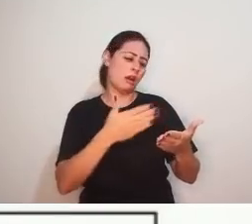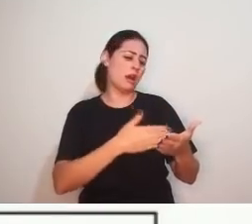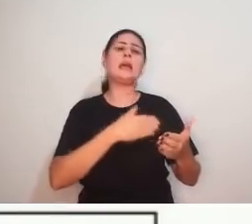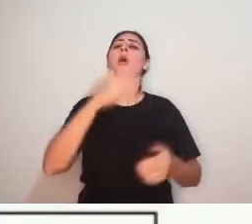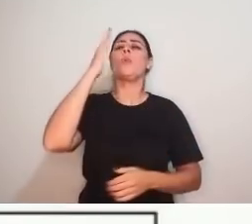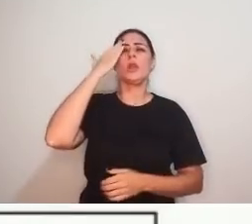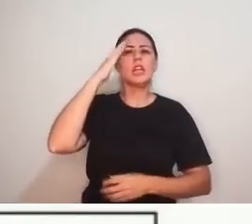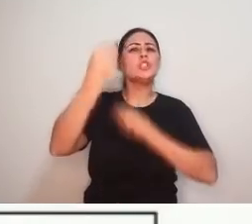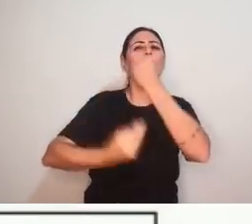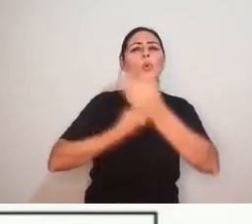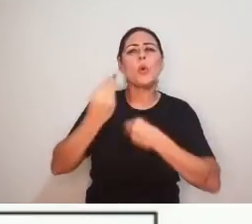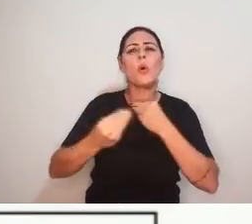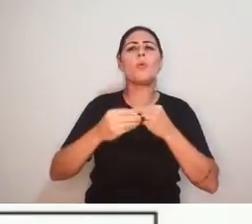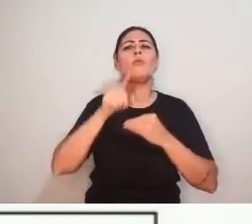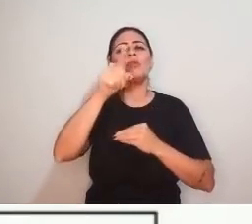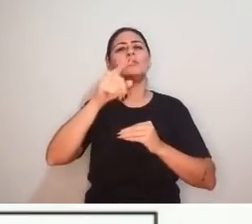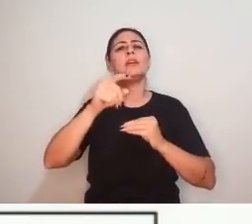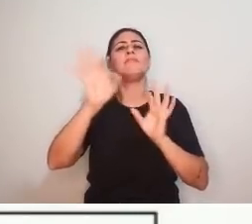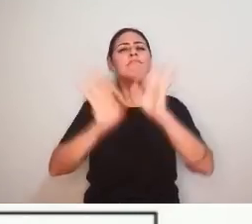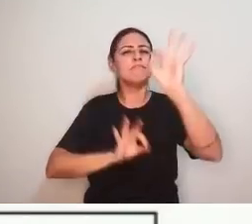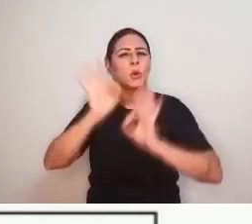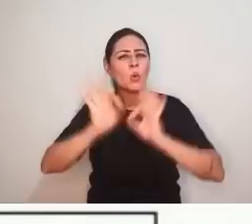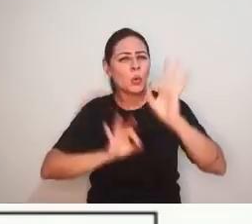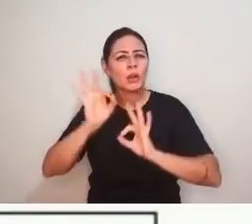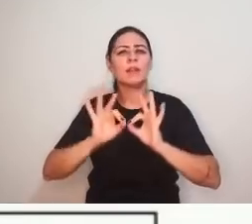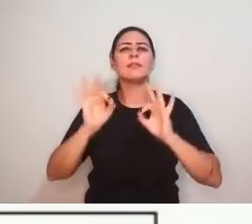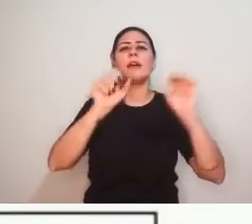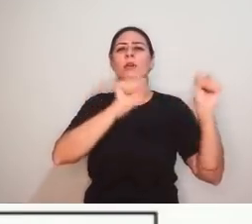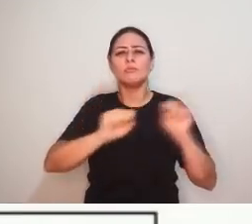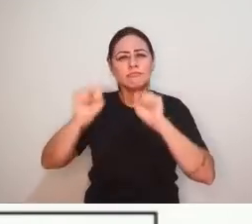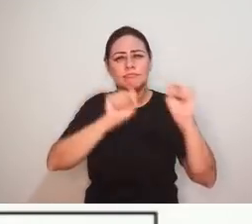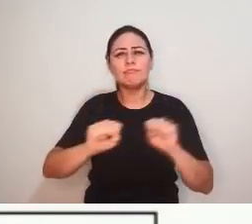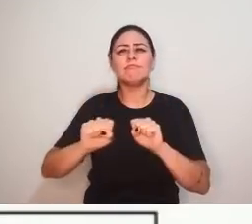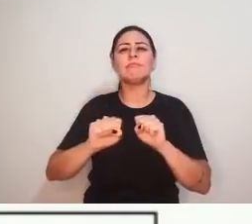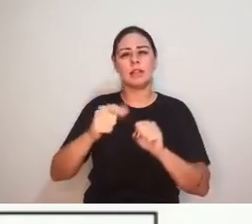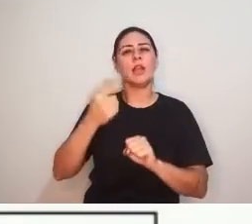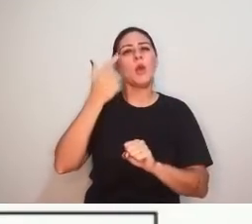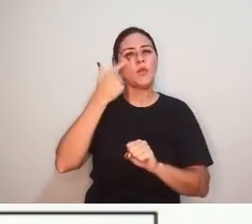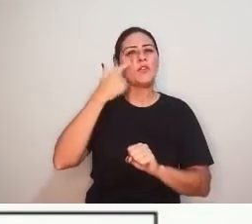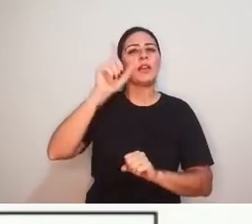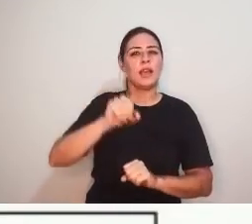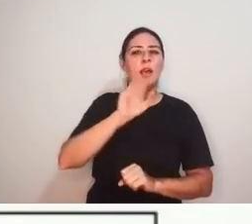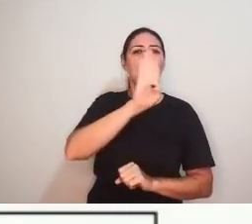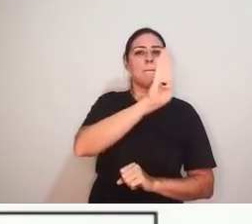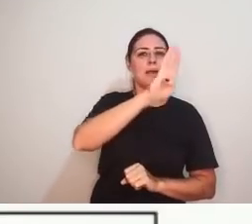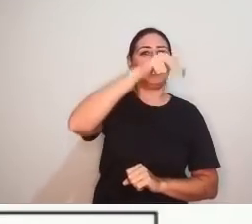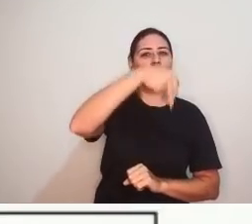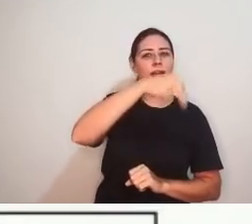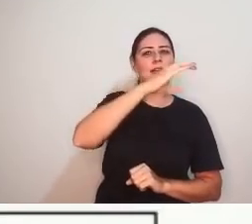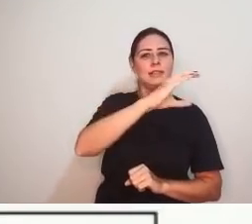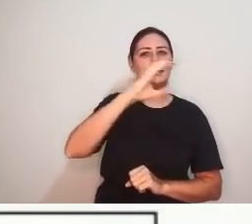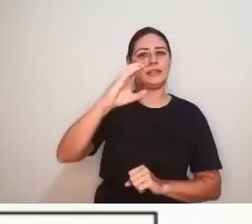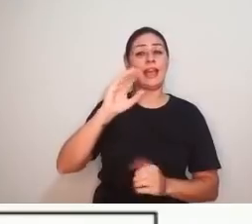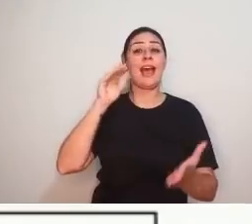e entendi como é que vocês organizaram, né, através desse documento que foi feito, que foi essa sistematização, partindo lá da